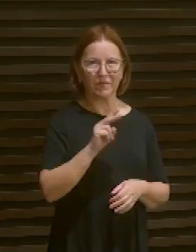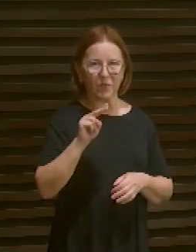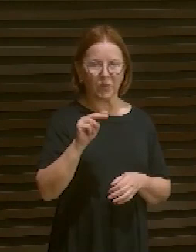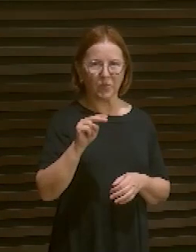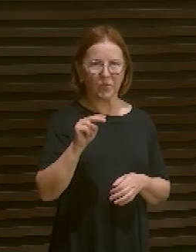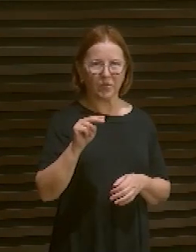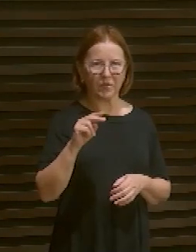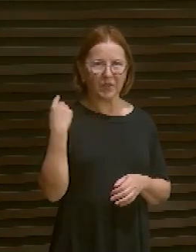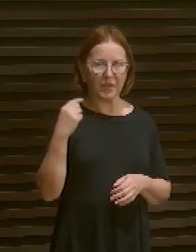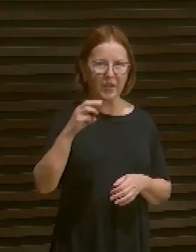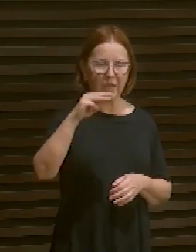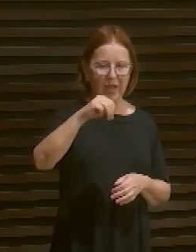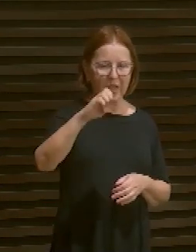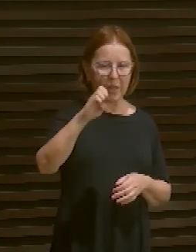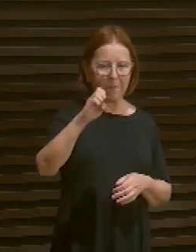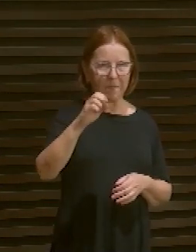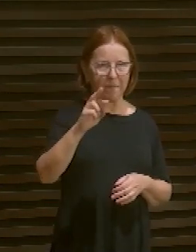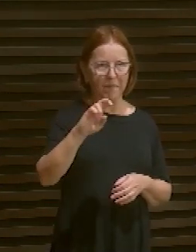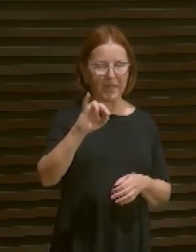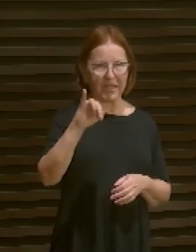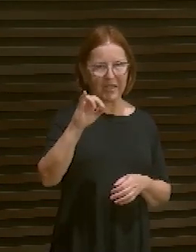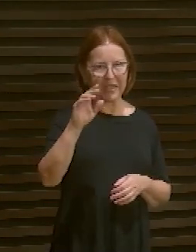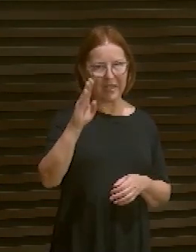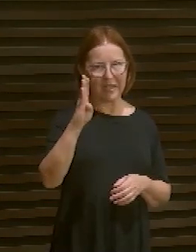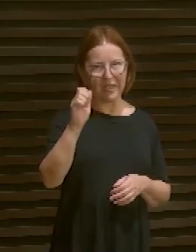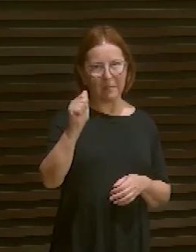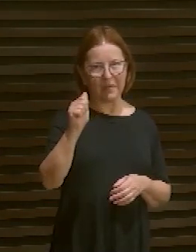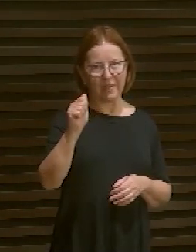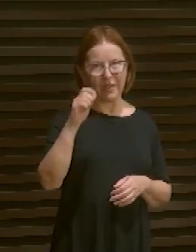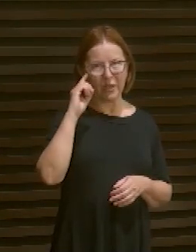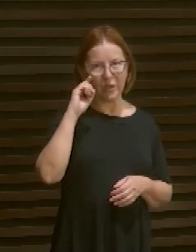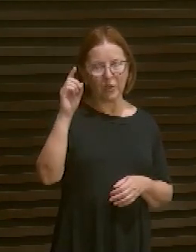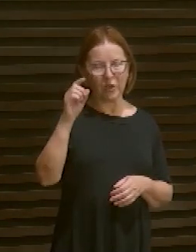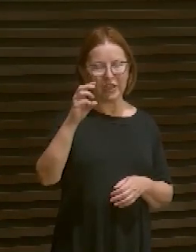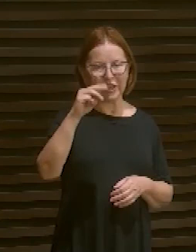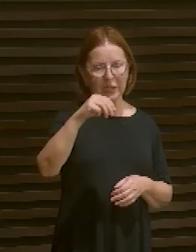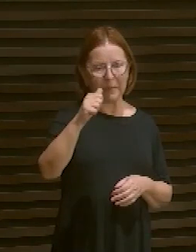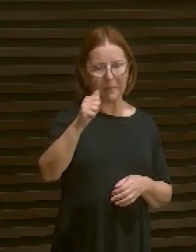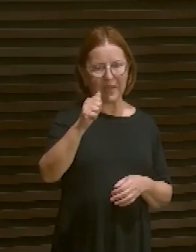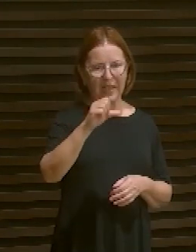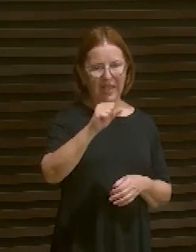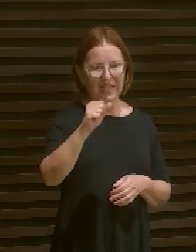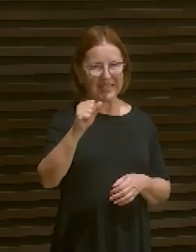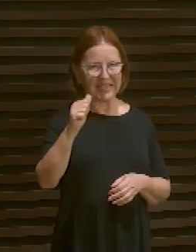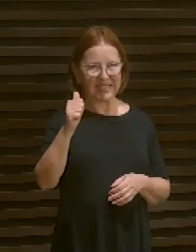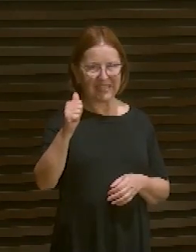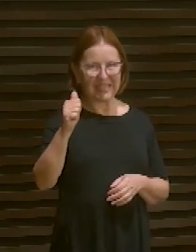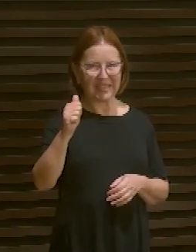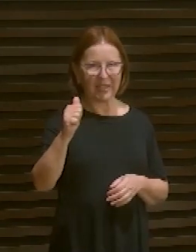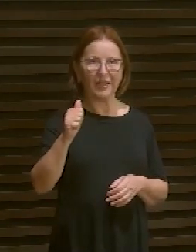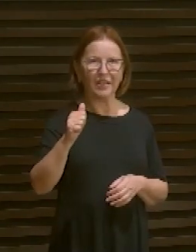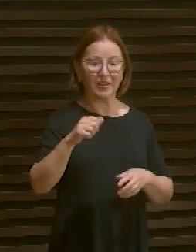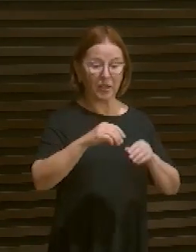como em Meribá, como no dia de Massá no deserto, quando vossos pais